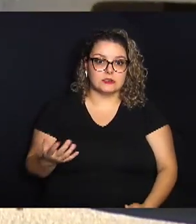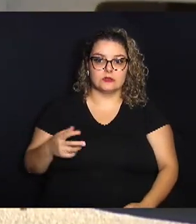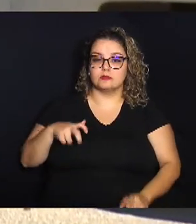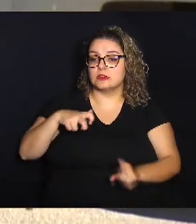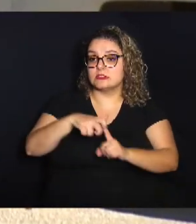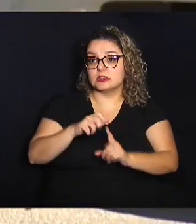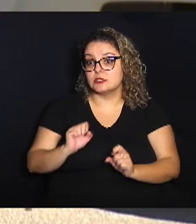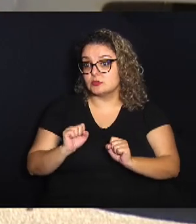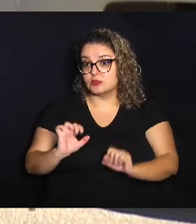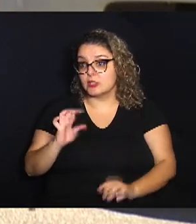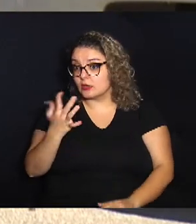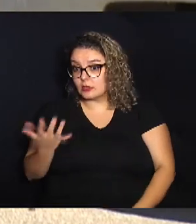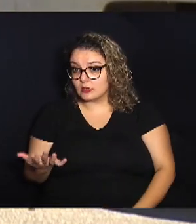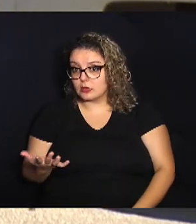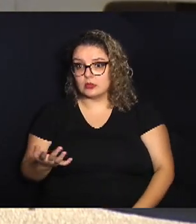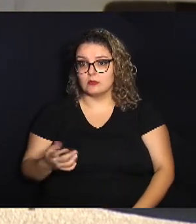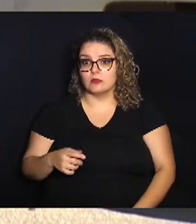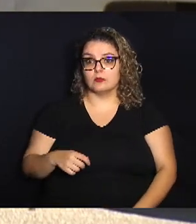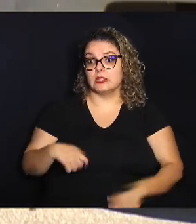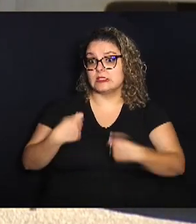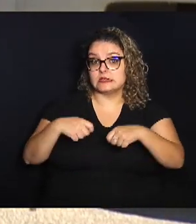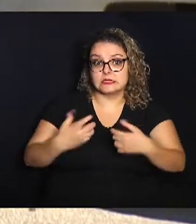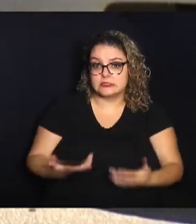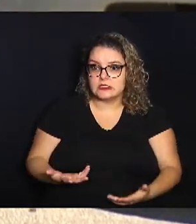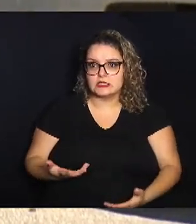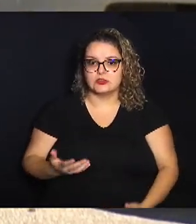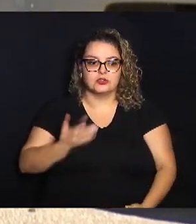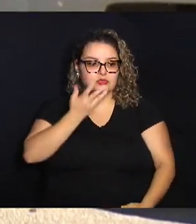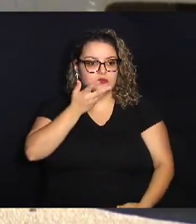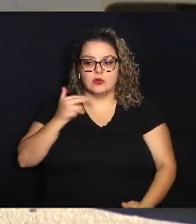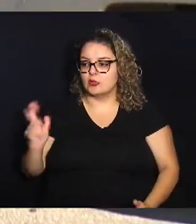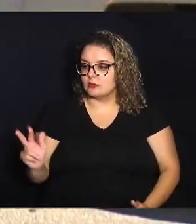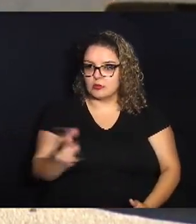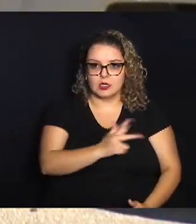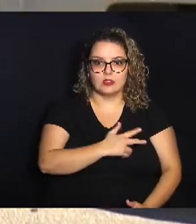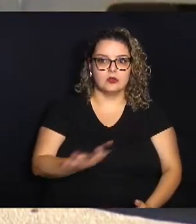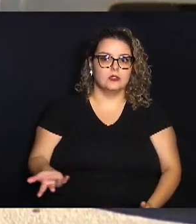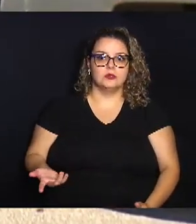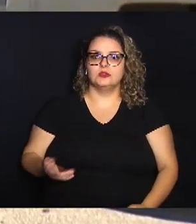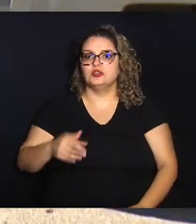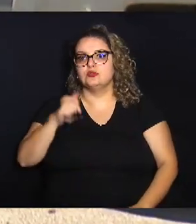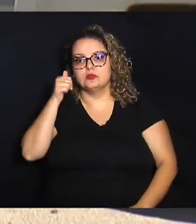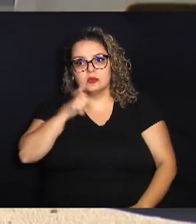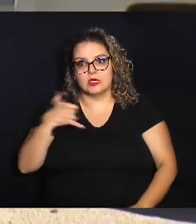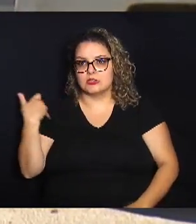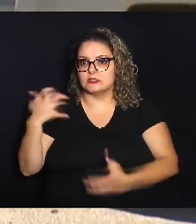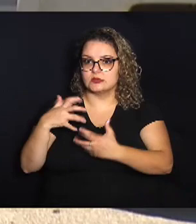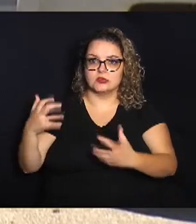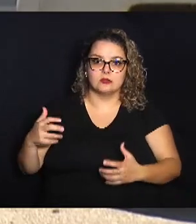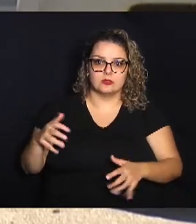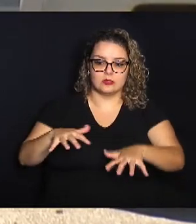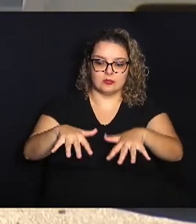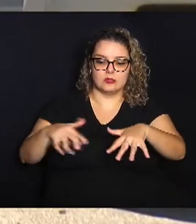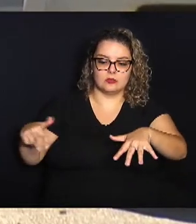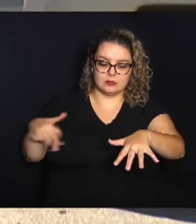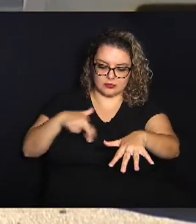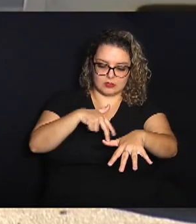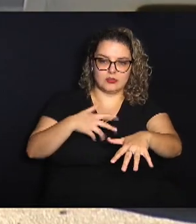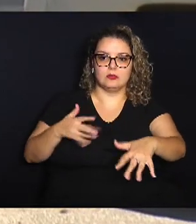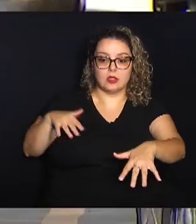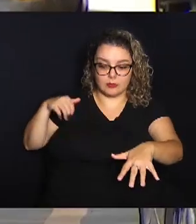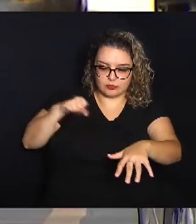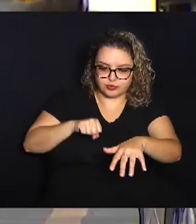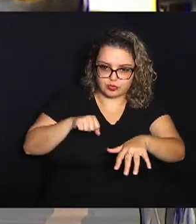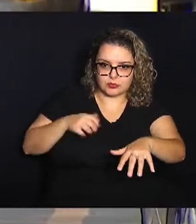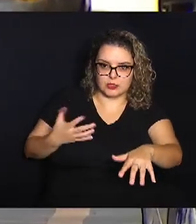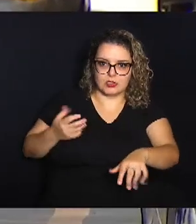acidente, numa eventual possibilidade de uma criança, de uma senhora, como aconteceu hoje, atravessar fora da faixa. Na verdade,